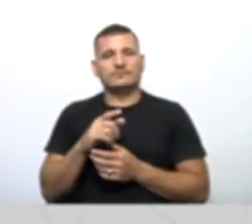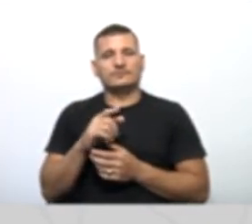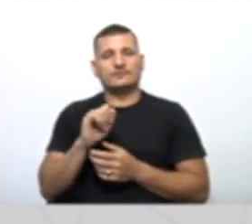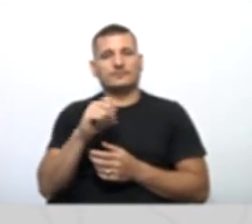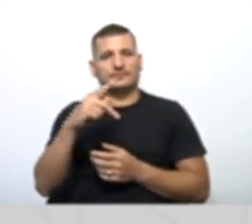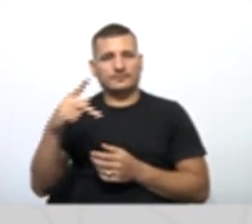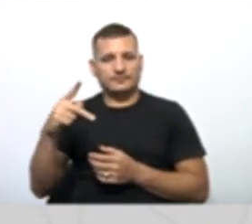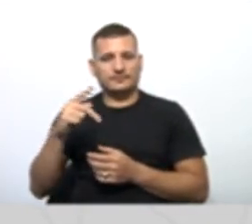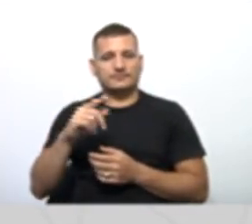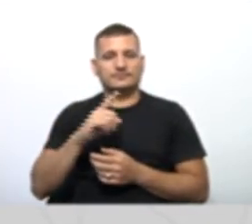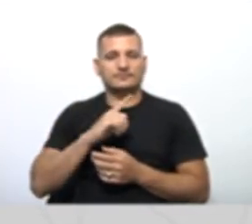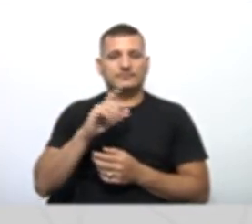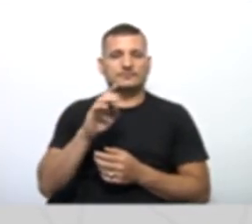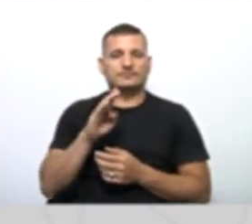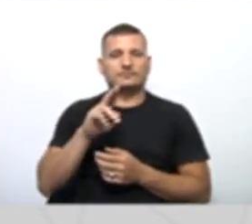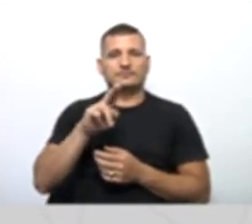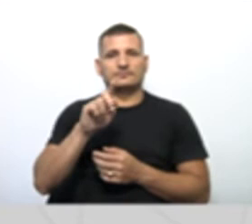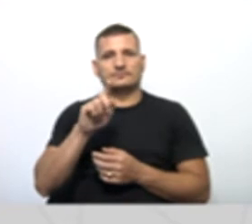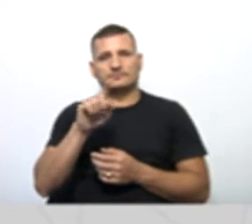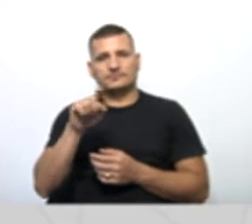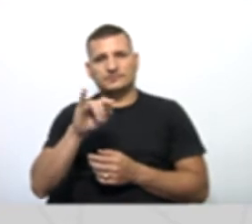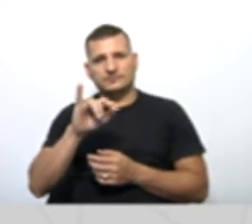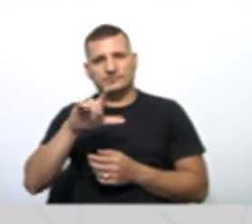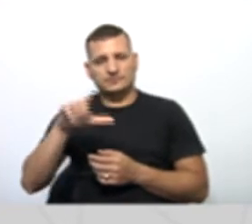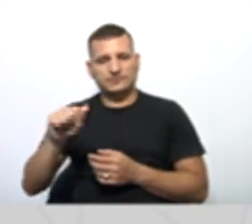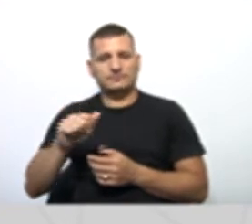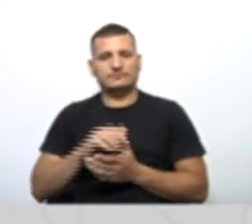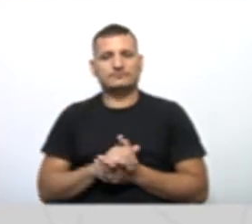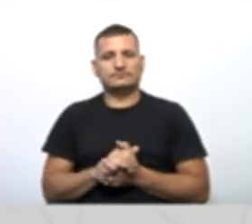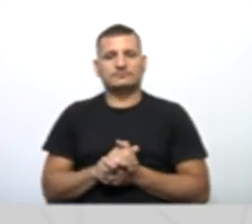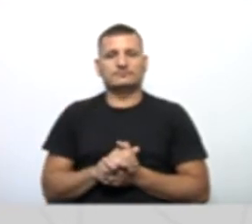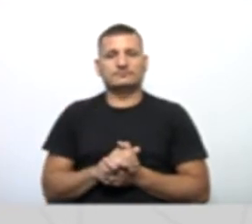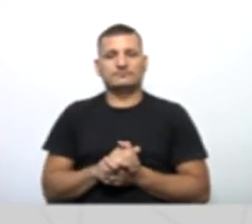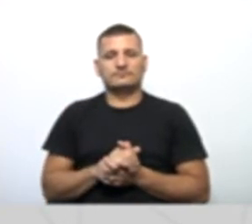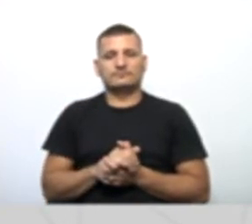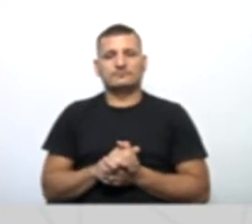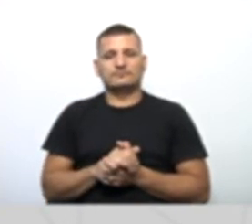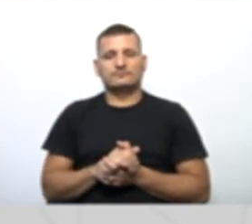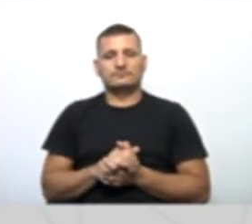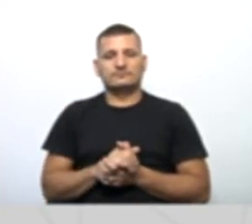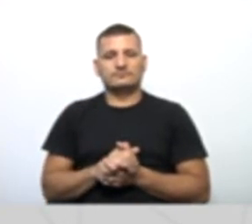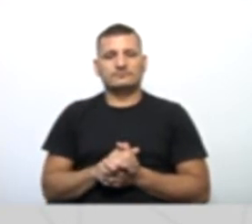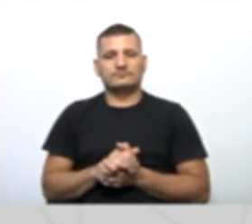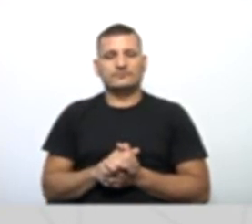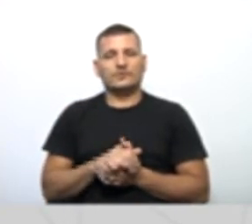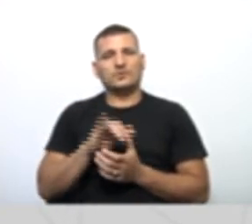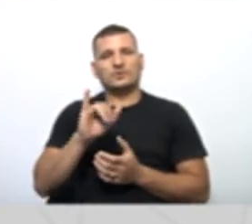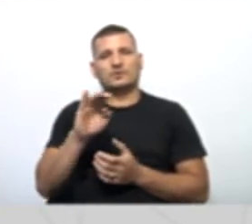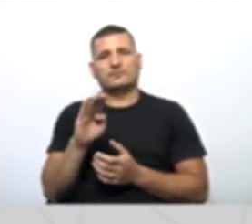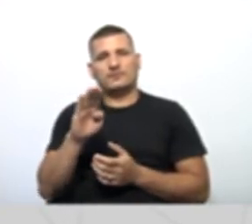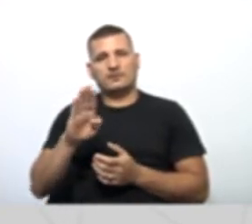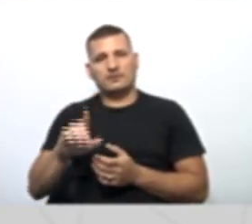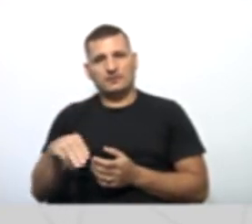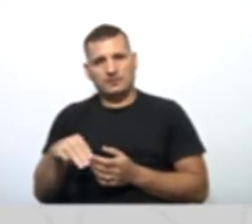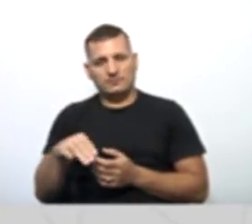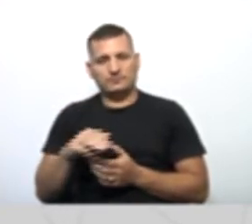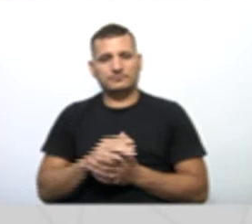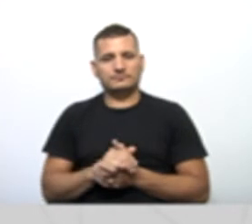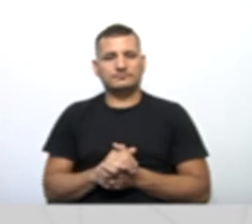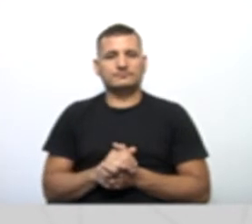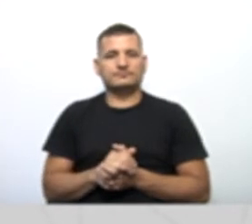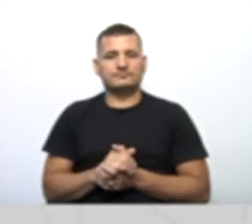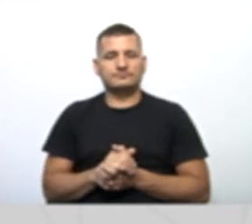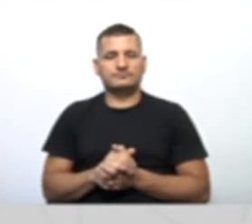IBM ClearCast e a Bugzilla, né, que são duas ferramentas de controle de modificação.